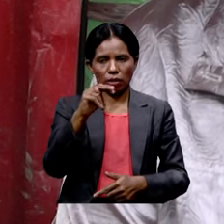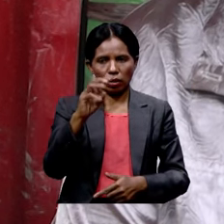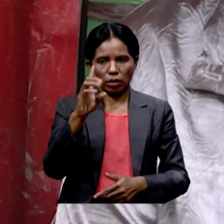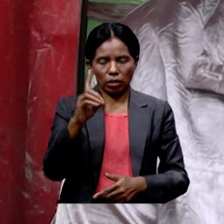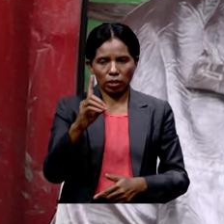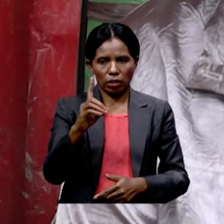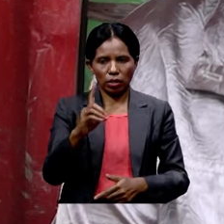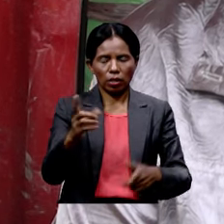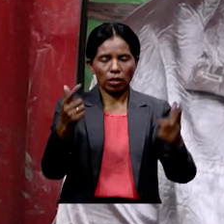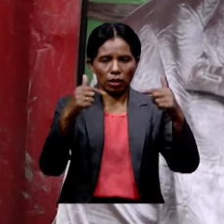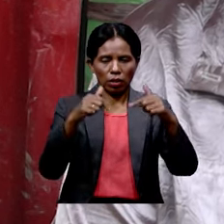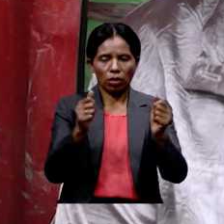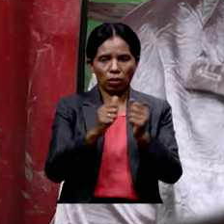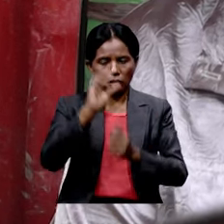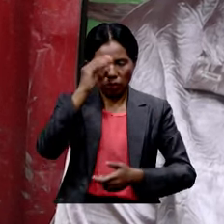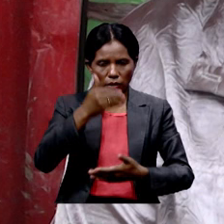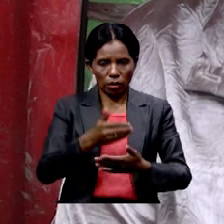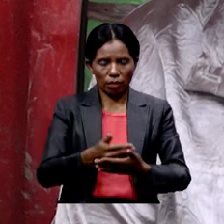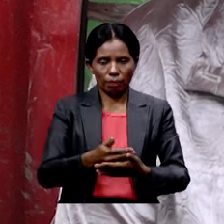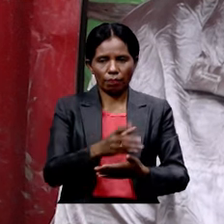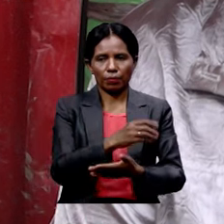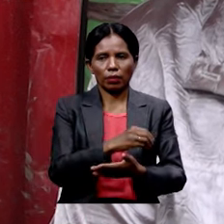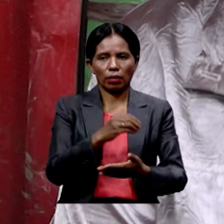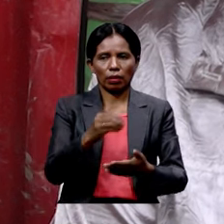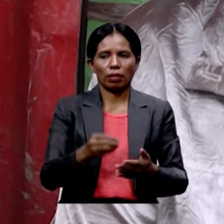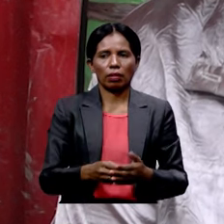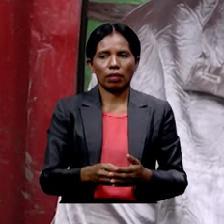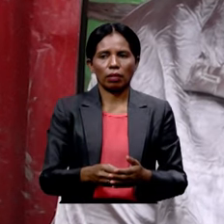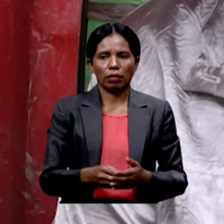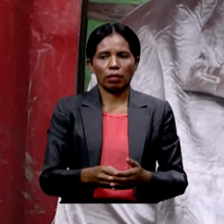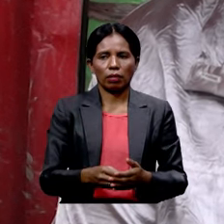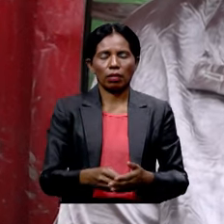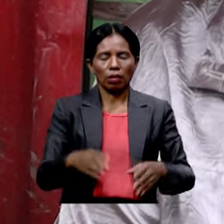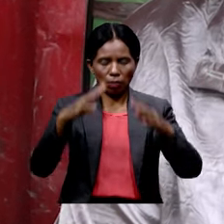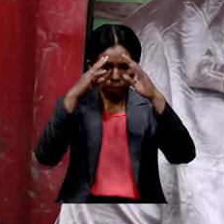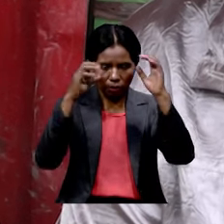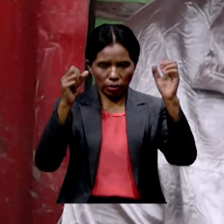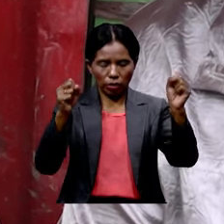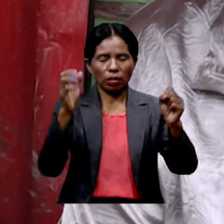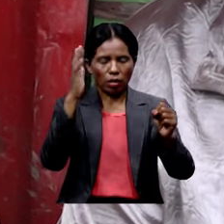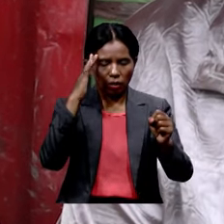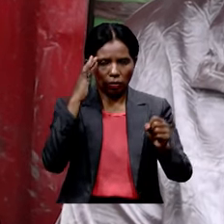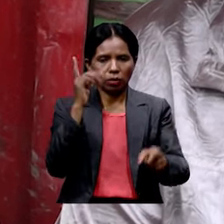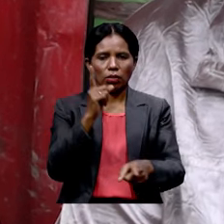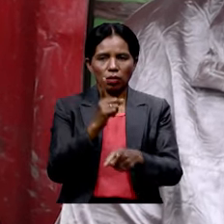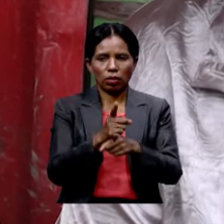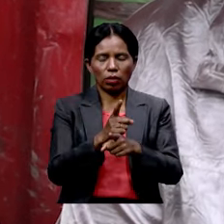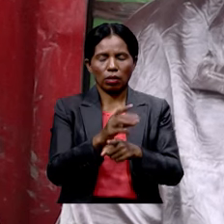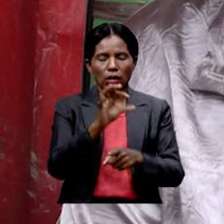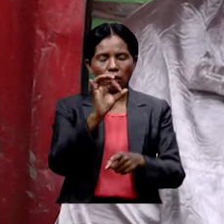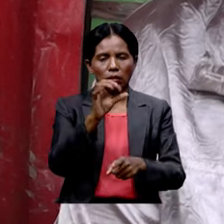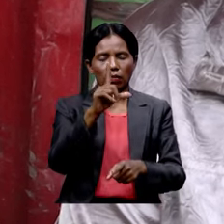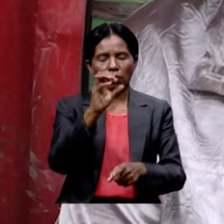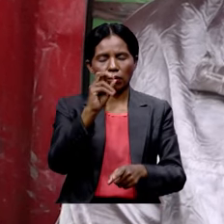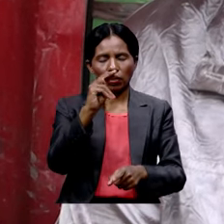for asura mai Florinda honine oan abo presidente mo san san kala hanuin liliu ba Florinda honi